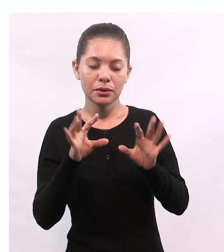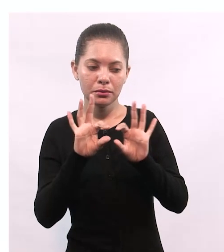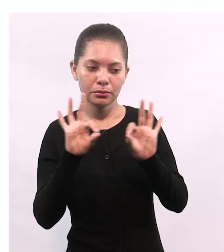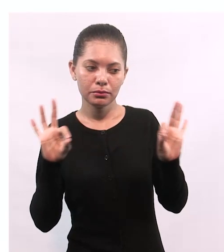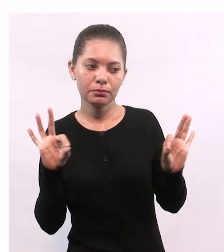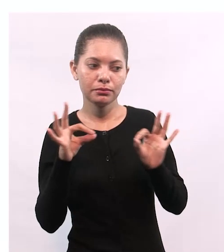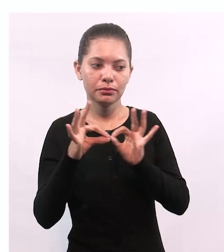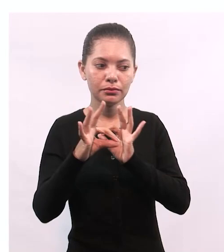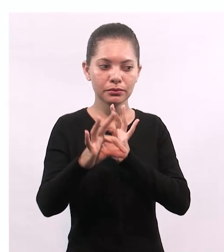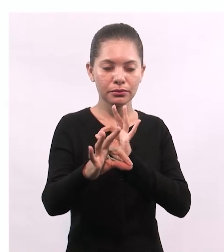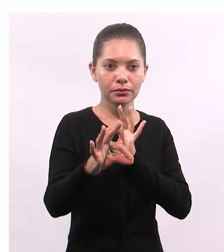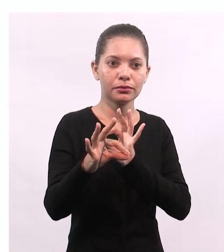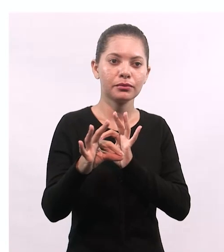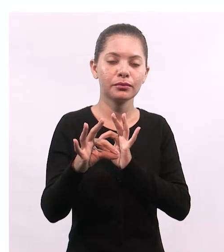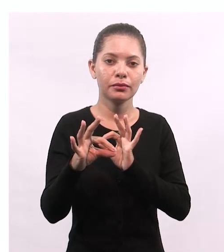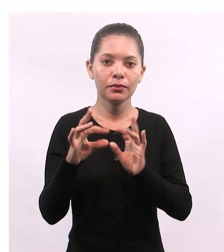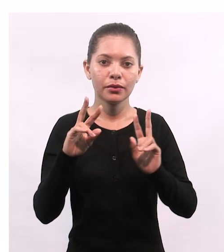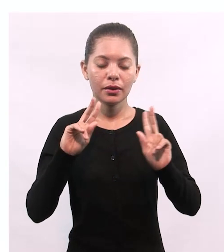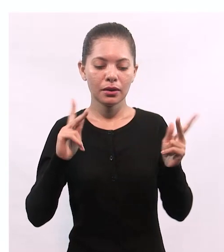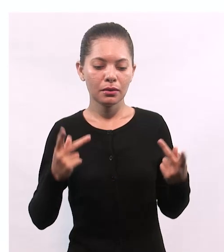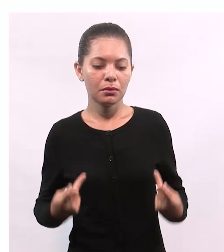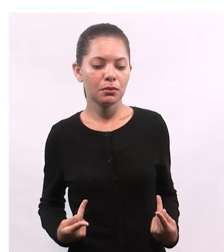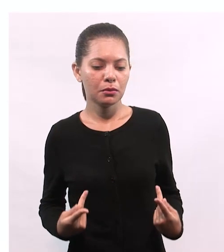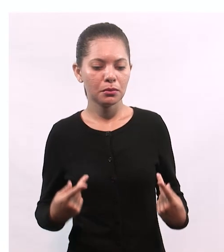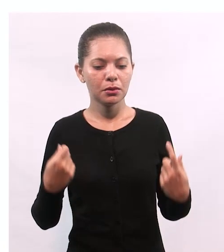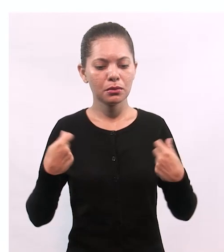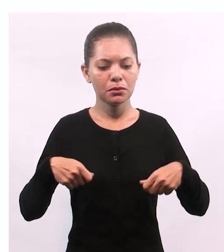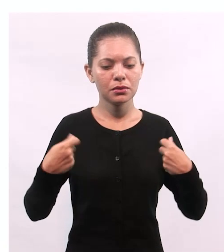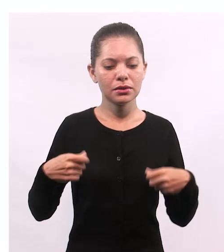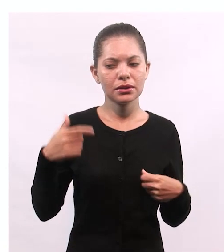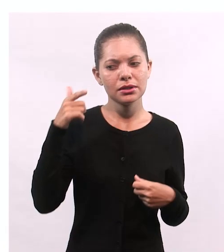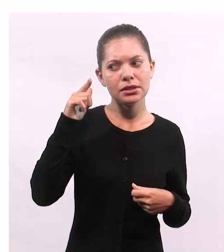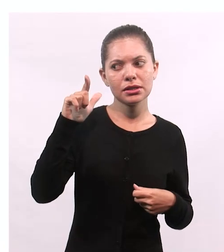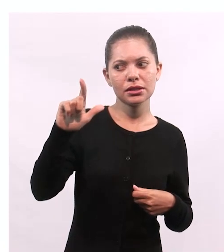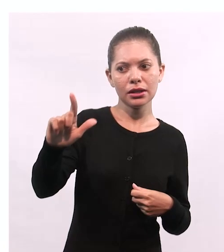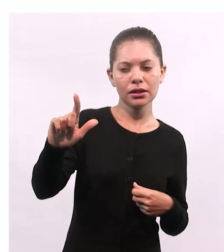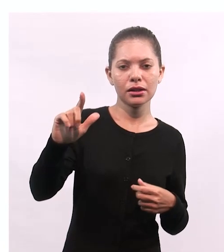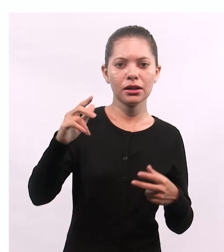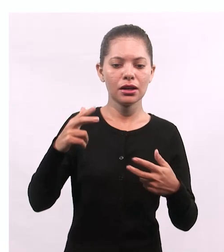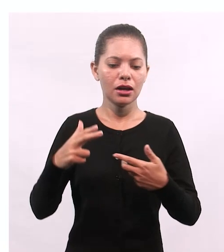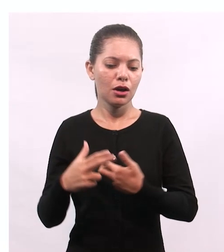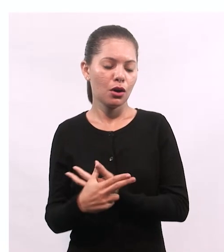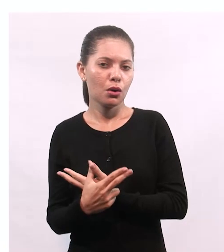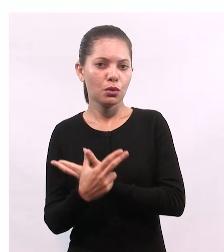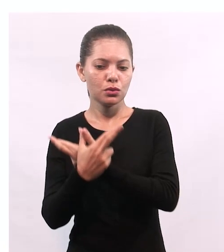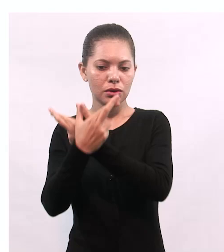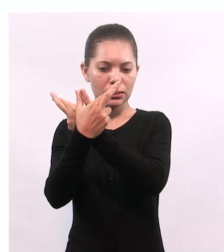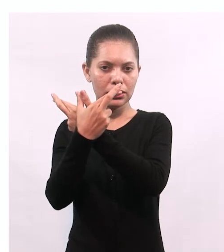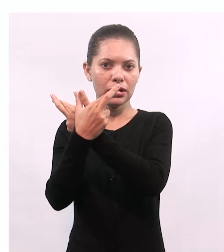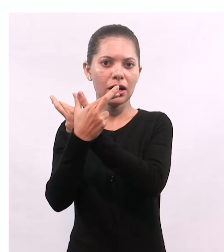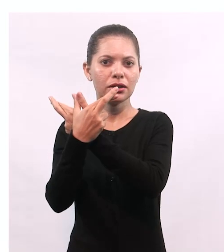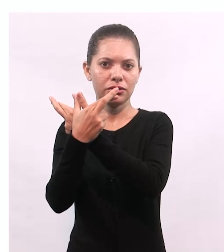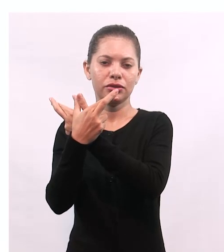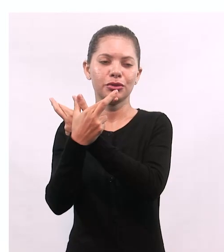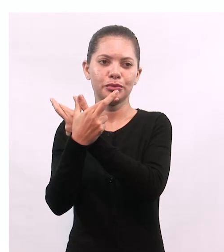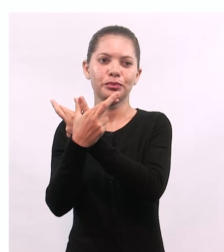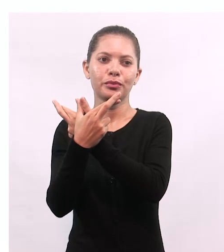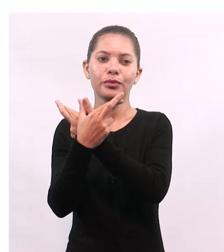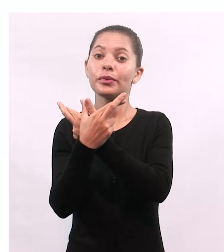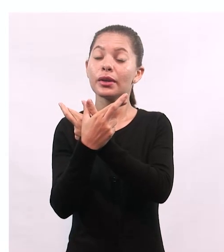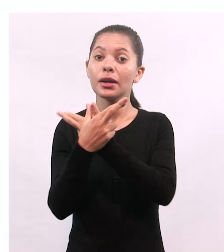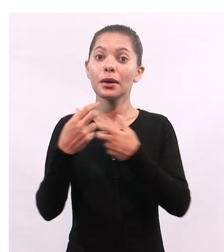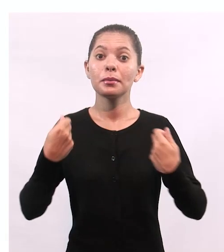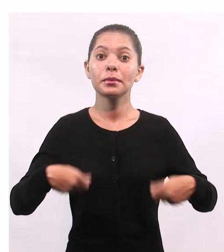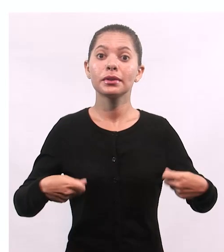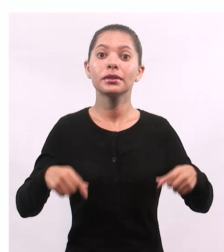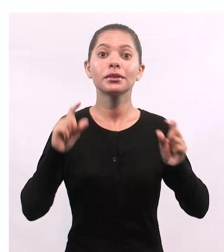medidas. Então, para o homem conseguir colocar em órbita um satélite, ele precisa de ter a noção de medida, ele precisa